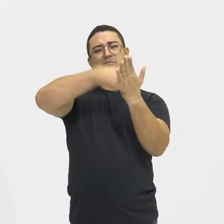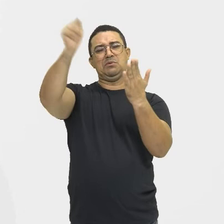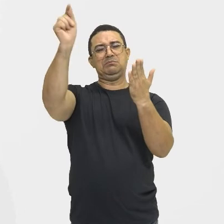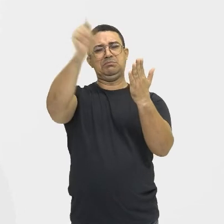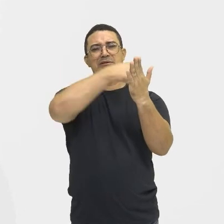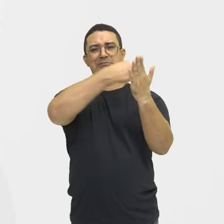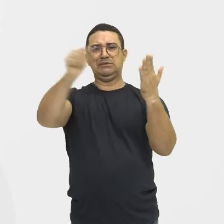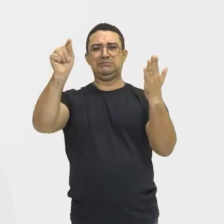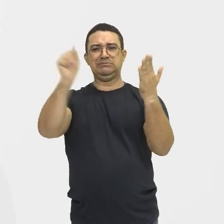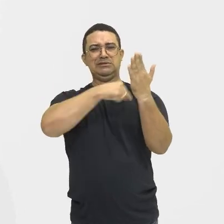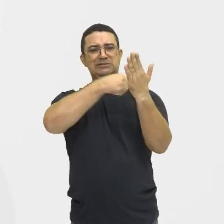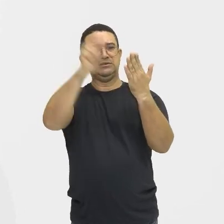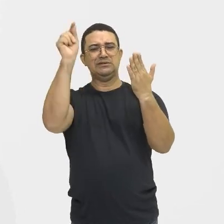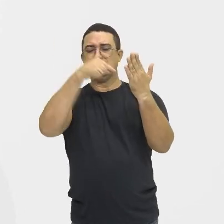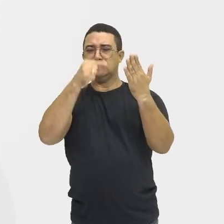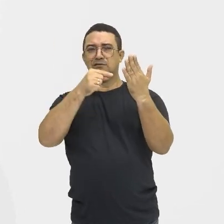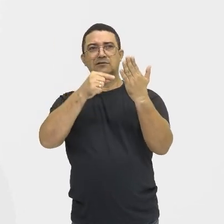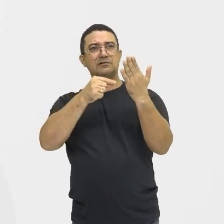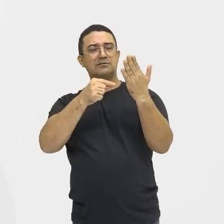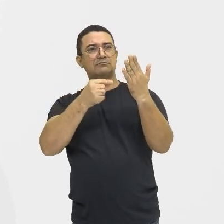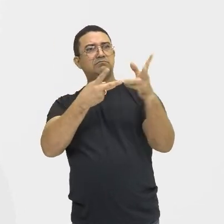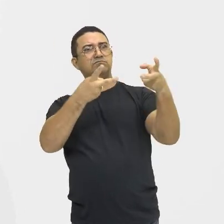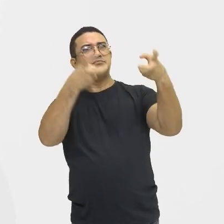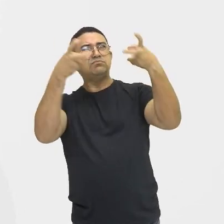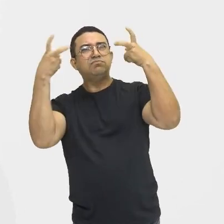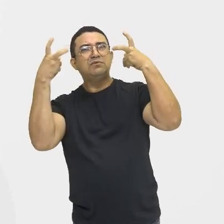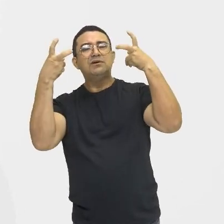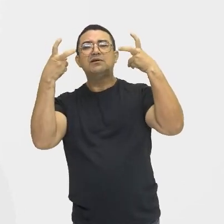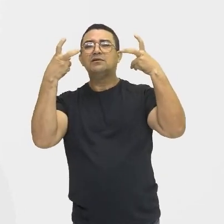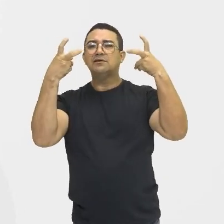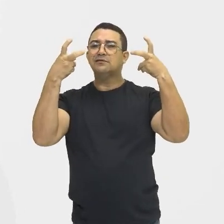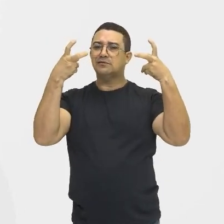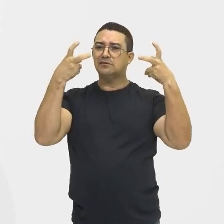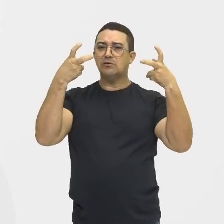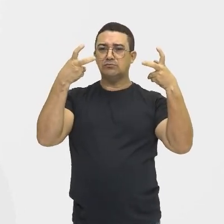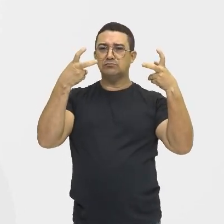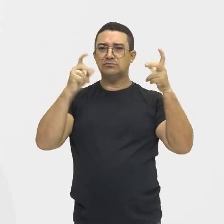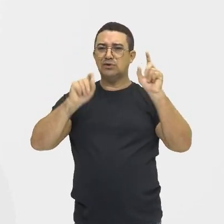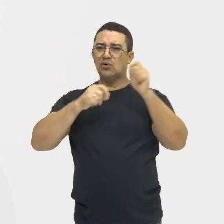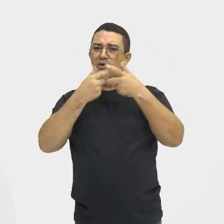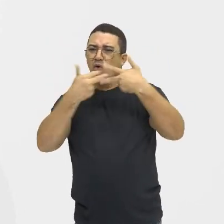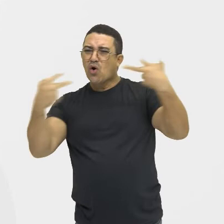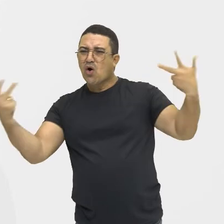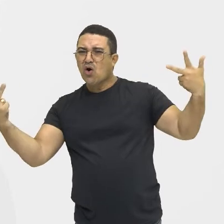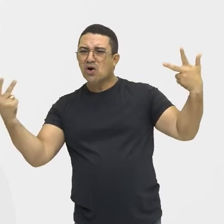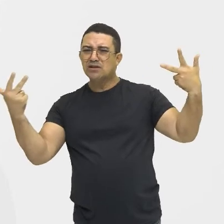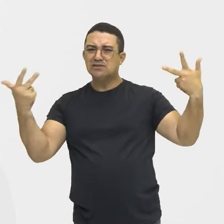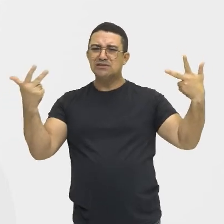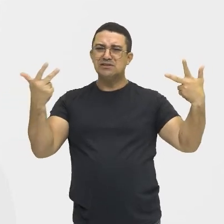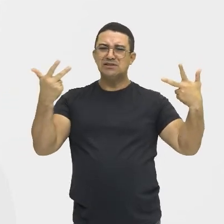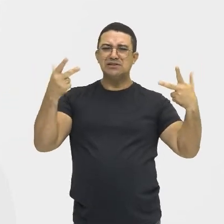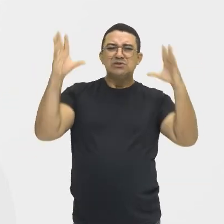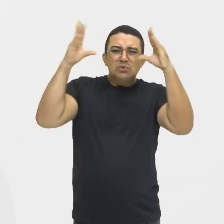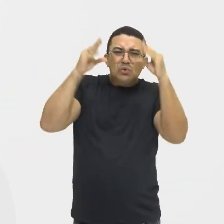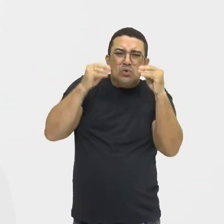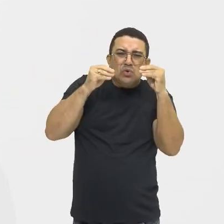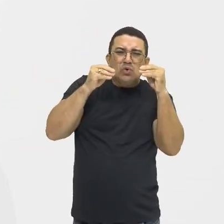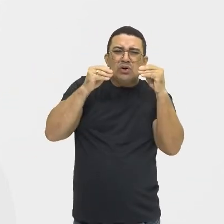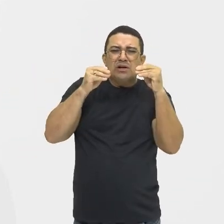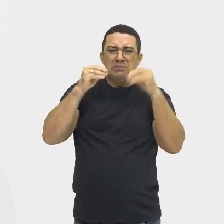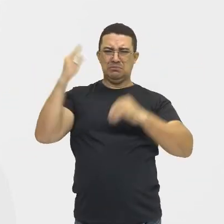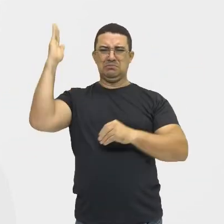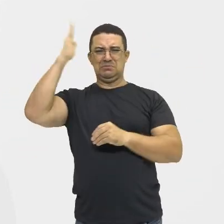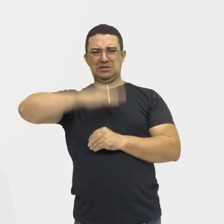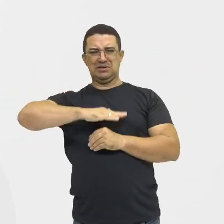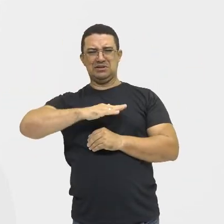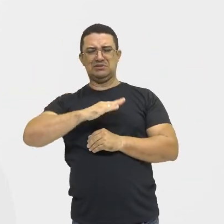ou provocando explosões. Preferência pelo patético, trágico e sombrio. É aquilo que